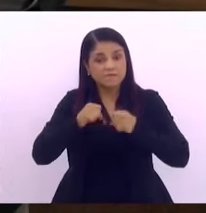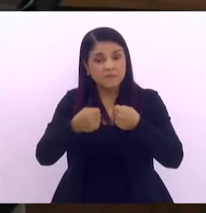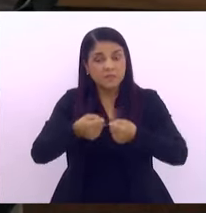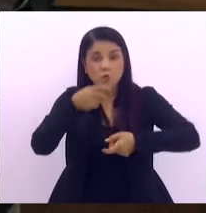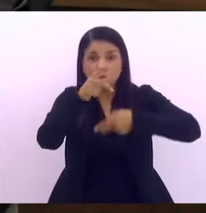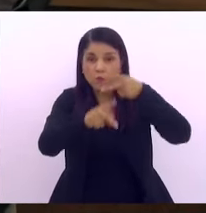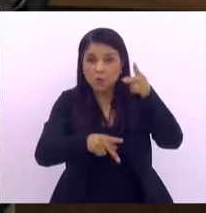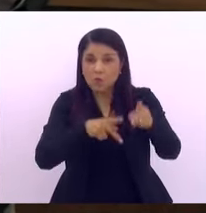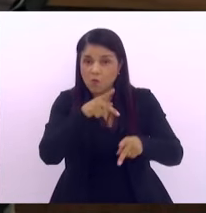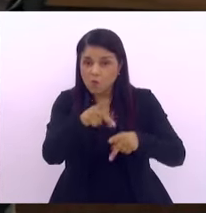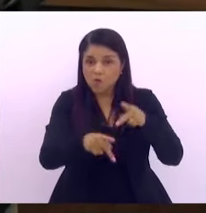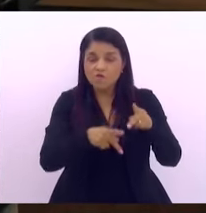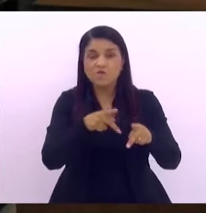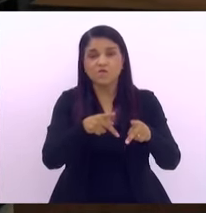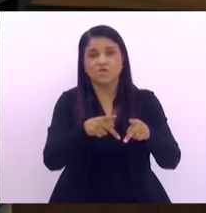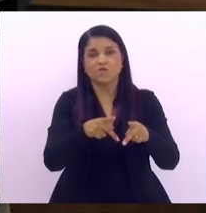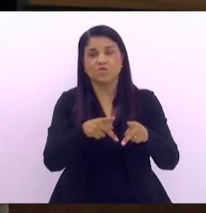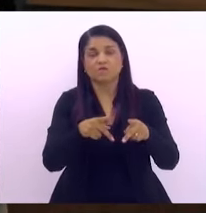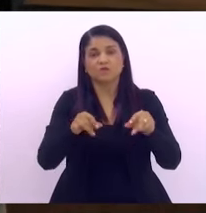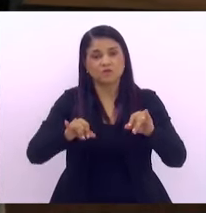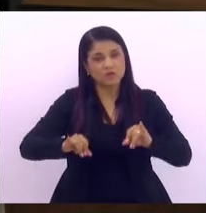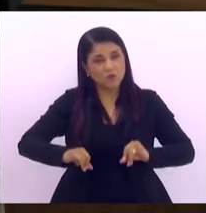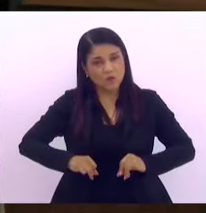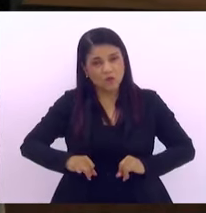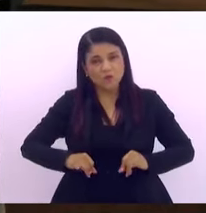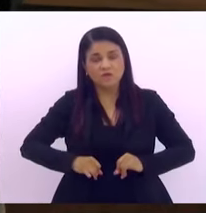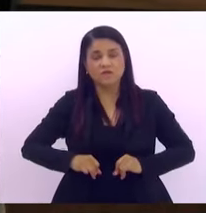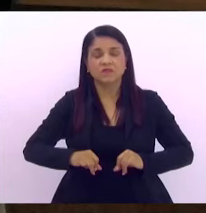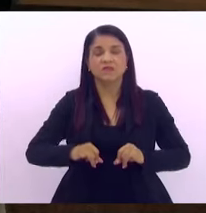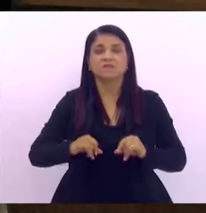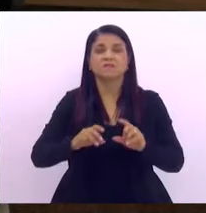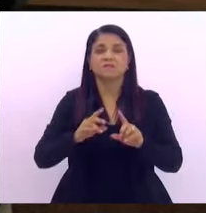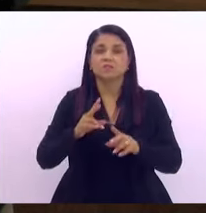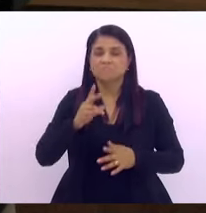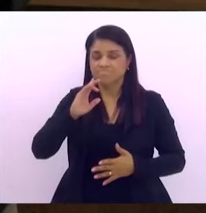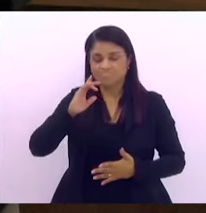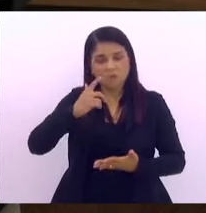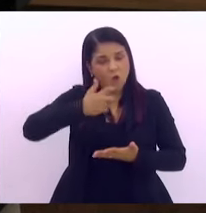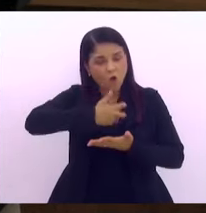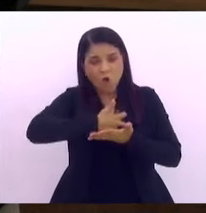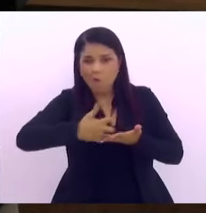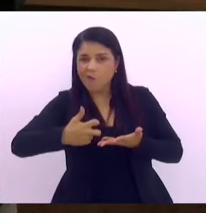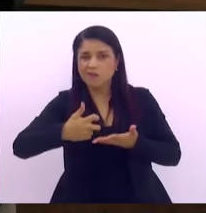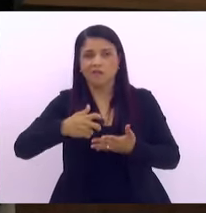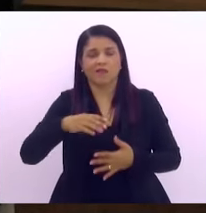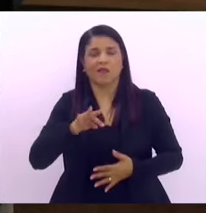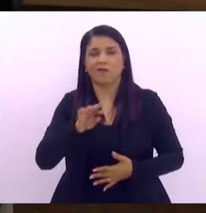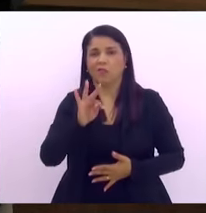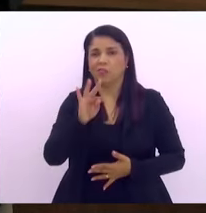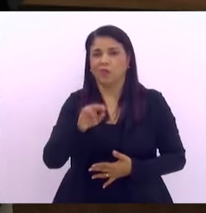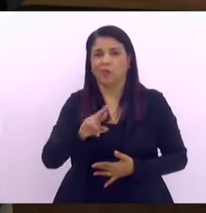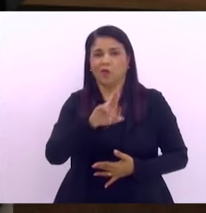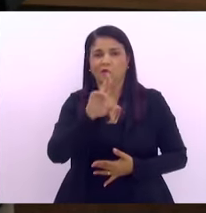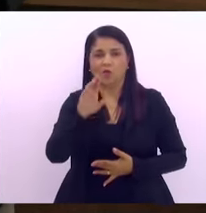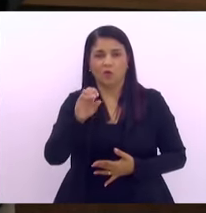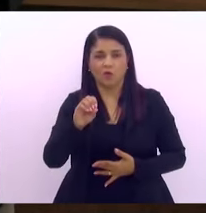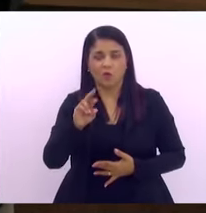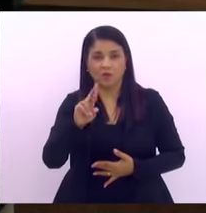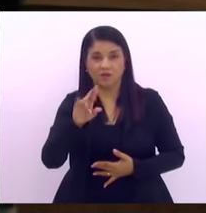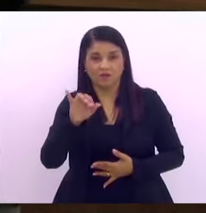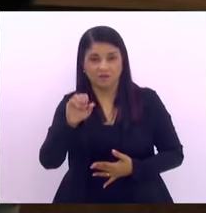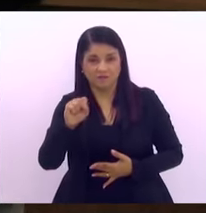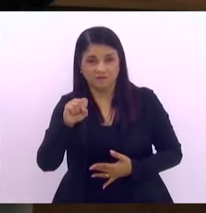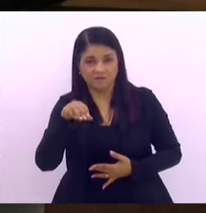mais sofre, dois Estados, mas condenar fortemente o terrorismo. Não há como um